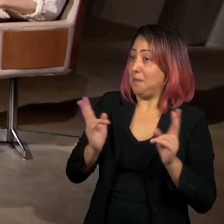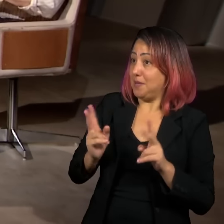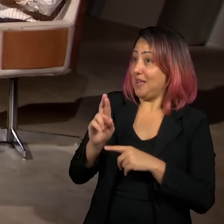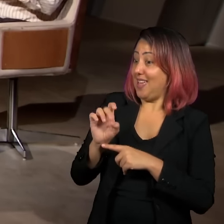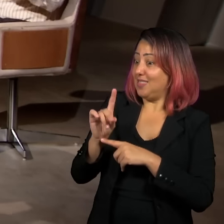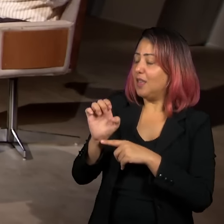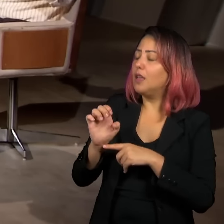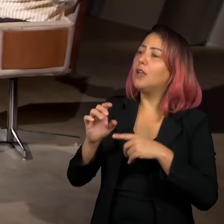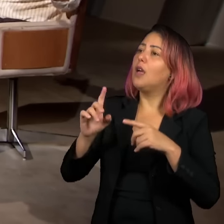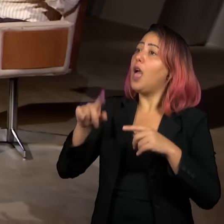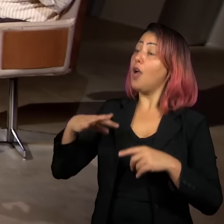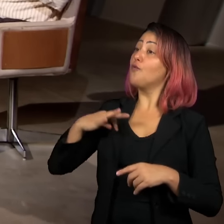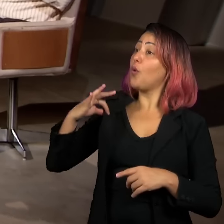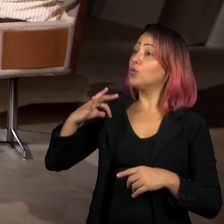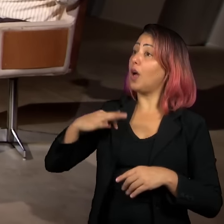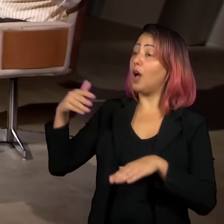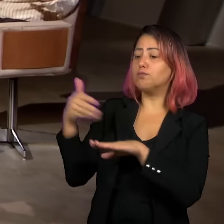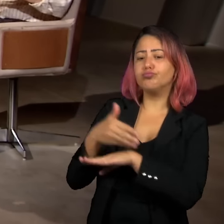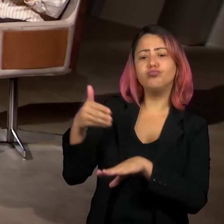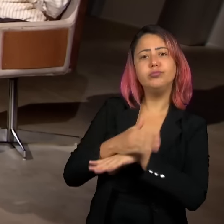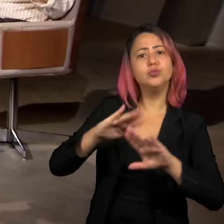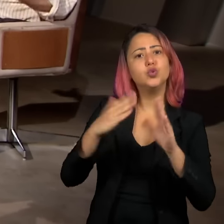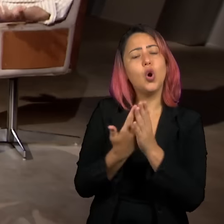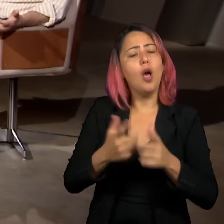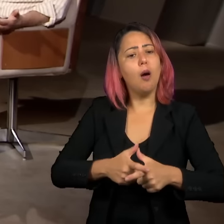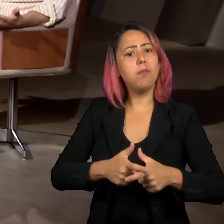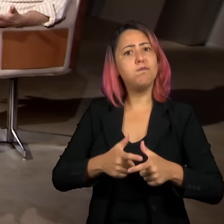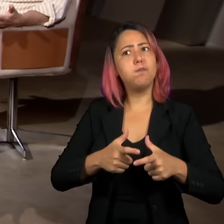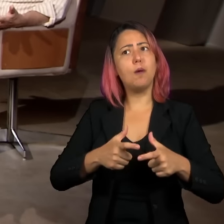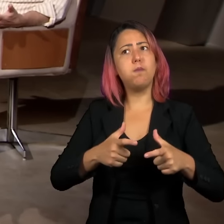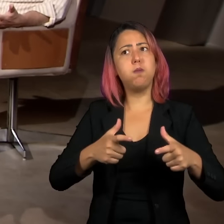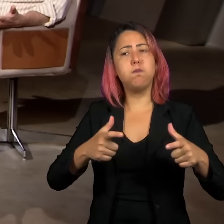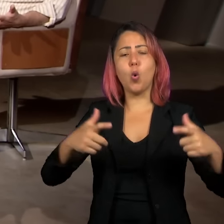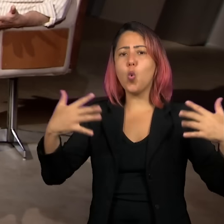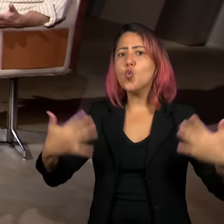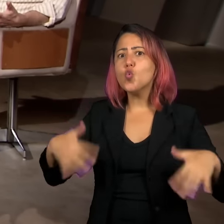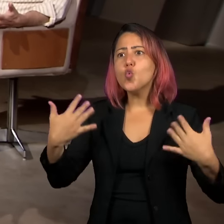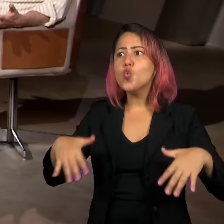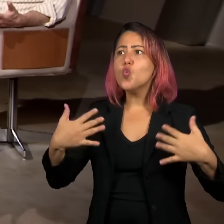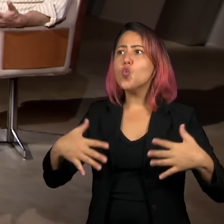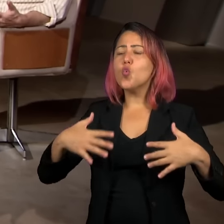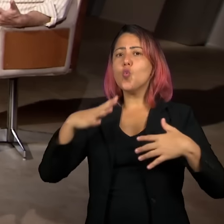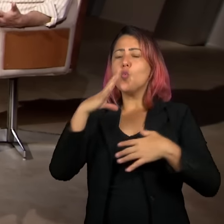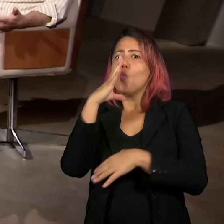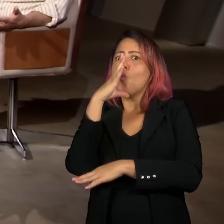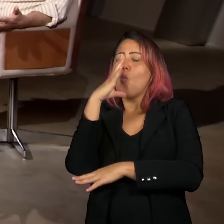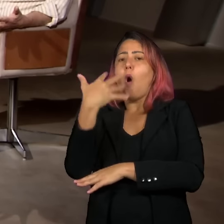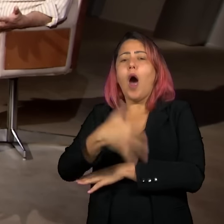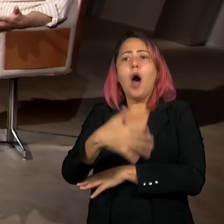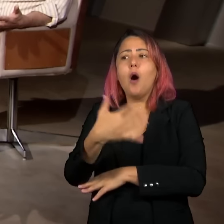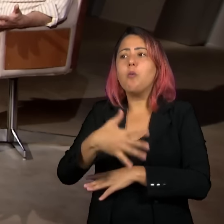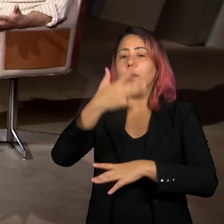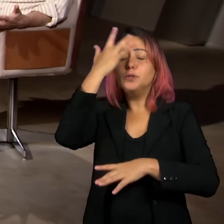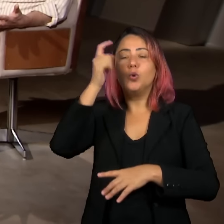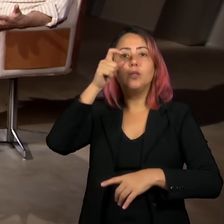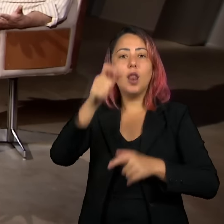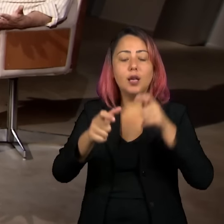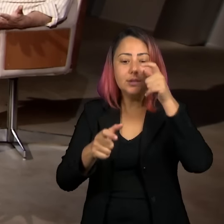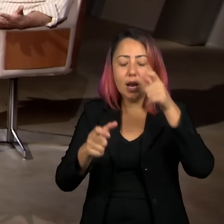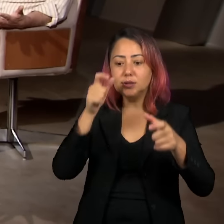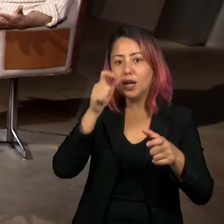coisa que cresce absurdamente né de pessoas interessadas só